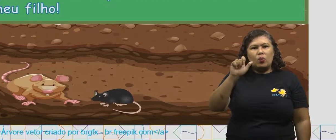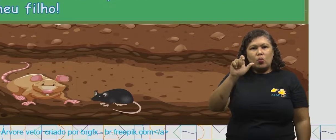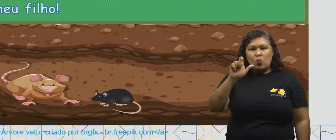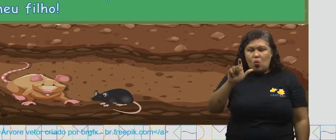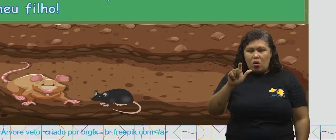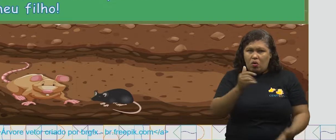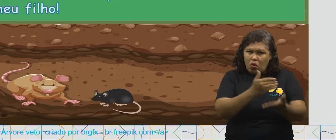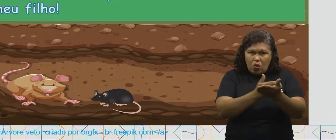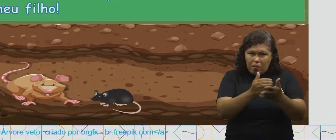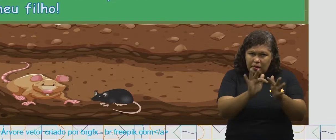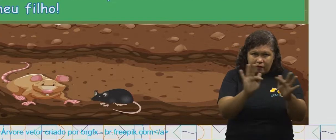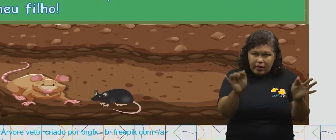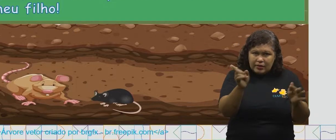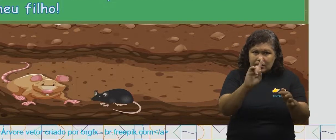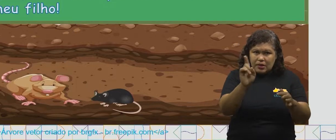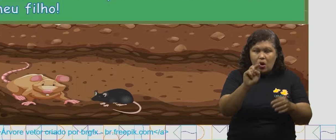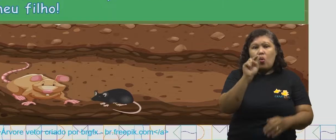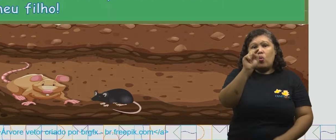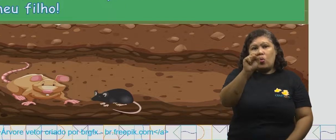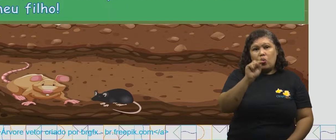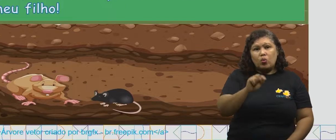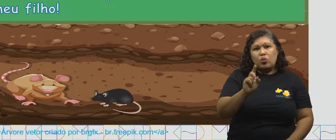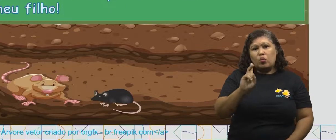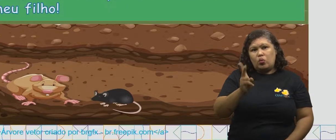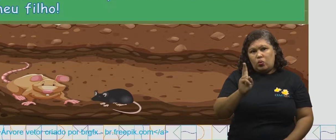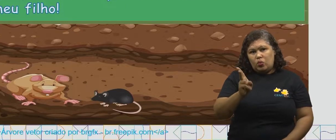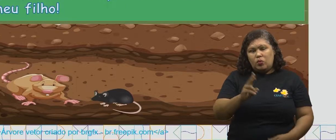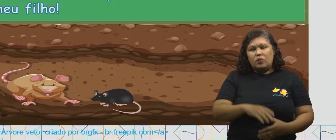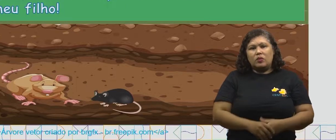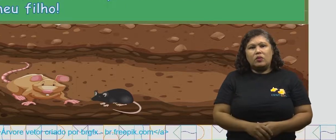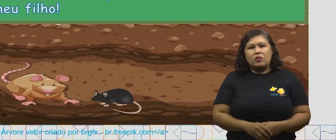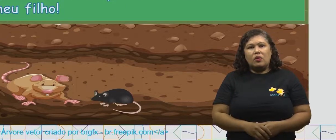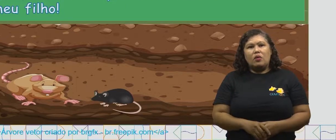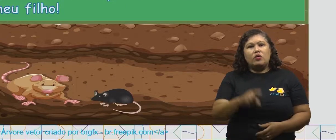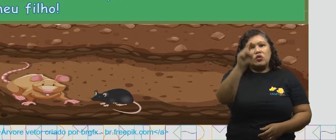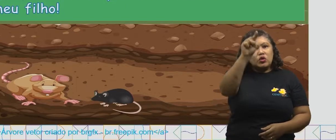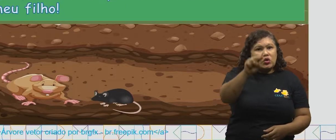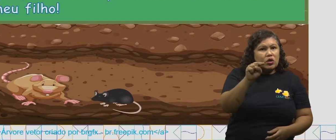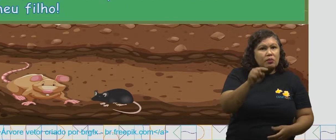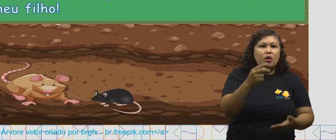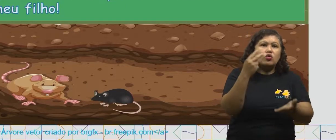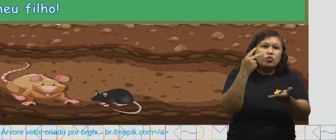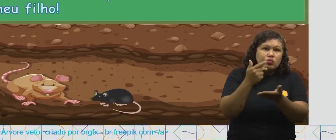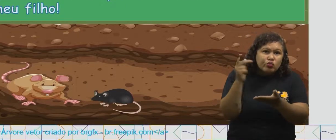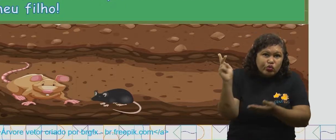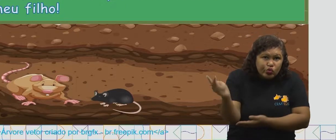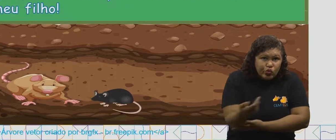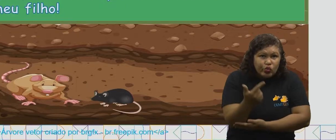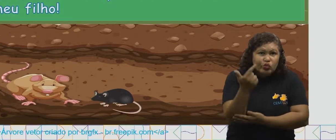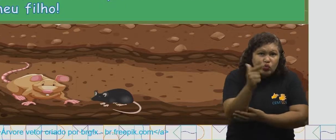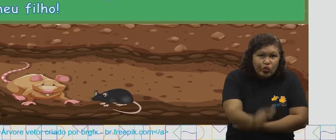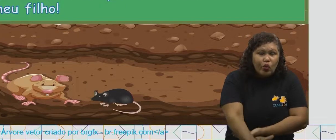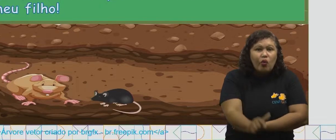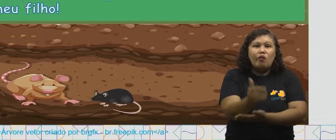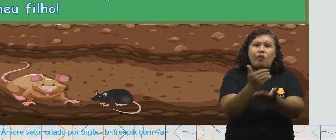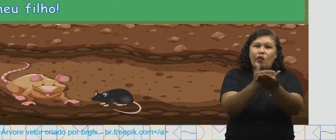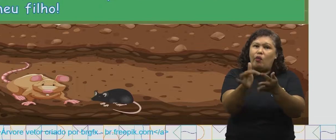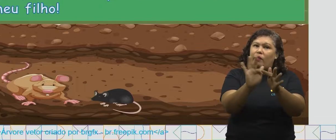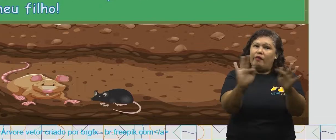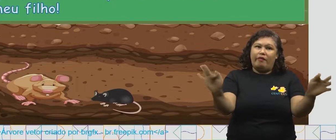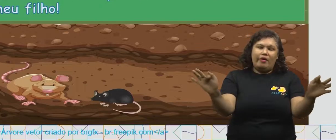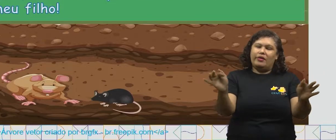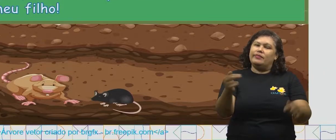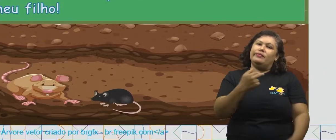correto. Devem ser os 2 pontos. E olha o ponto de exclamação. Muito intrometido no início do parágrafo.